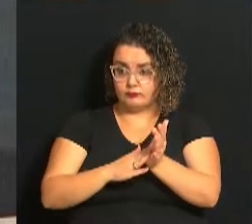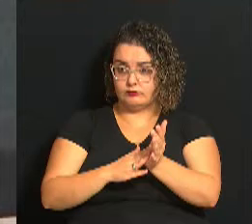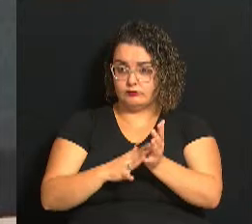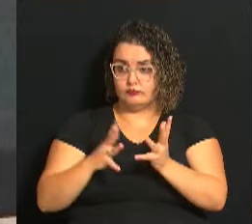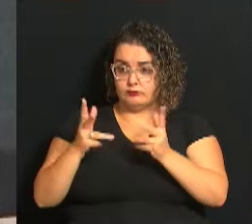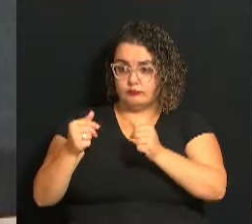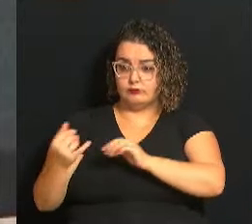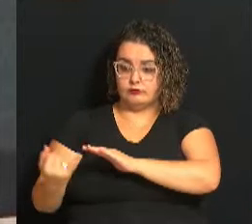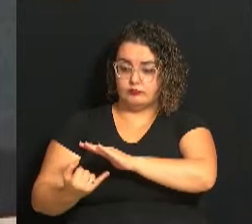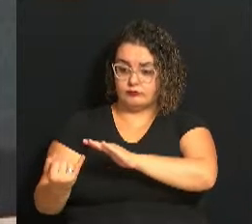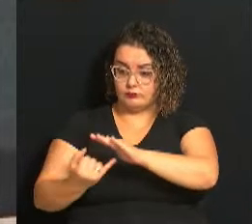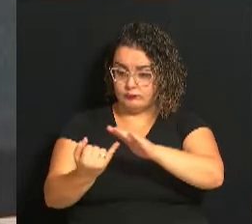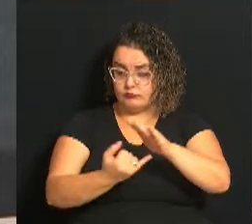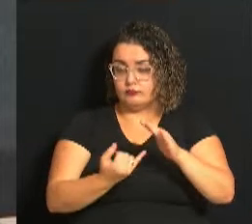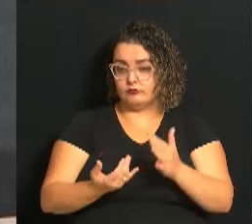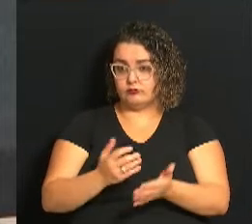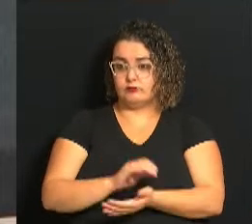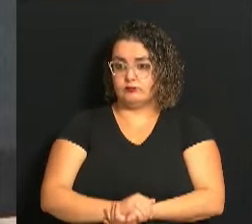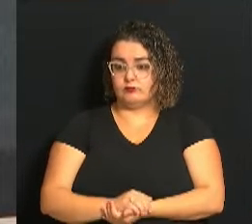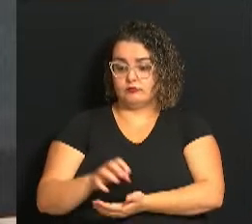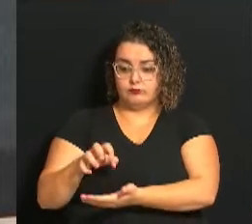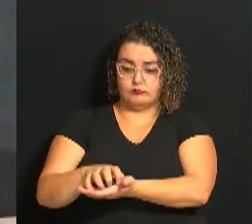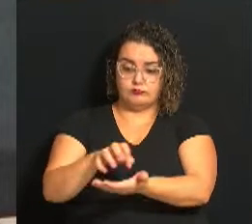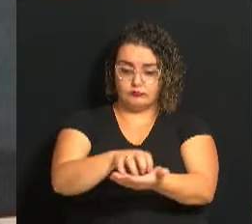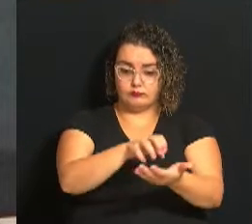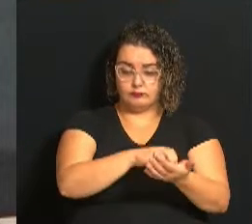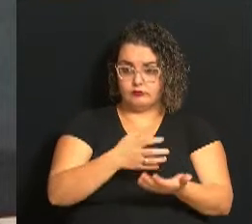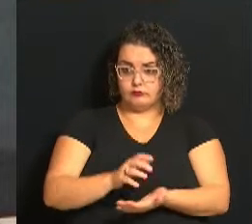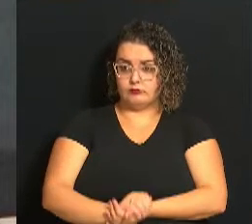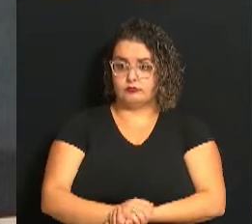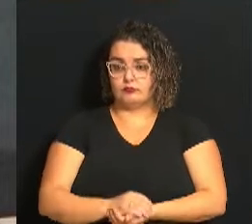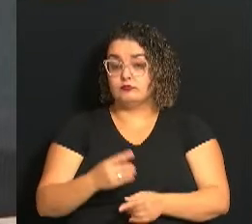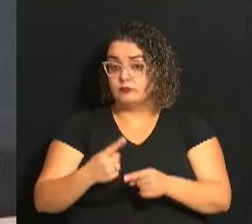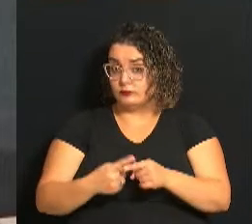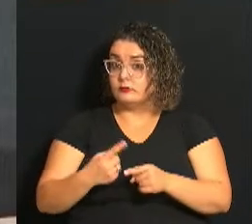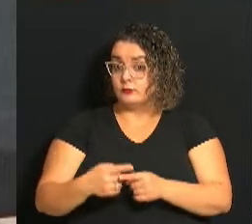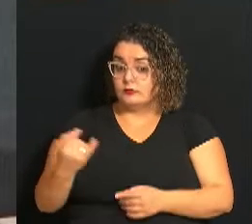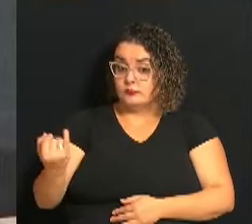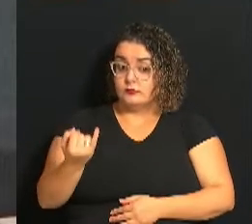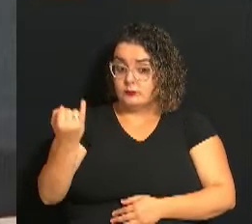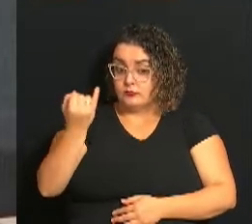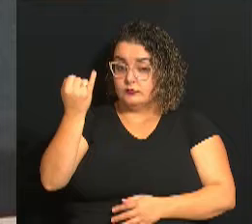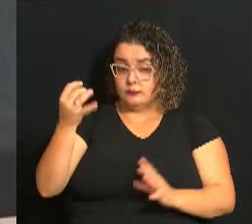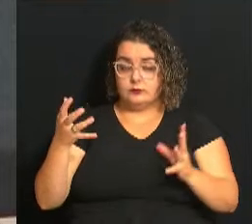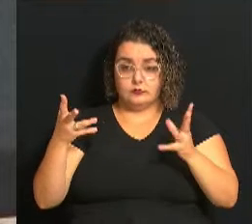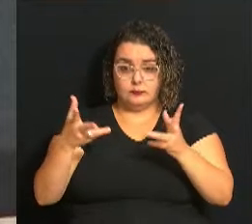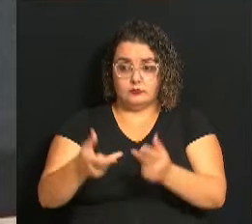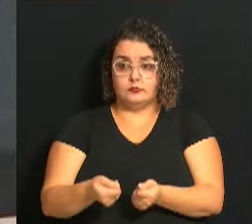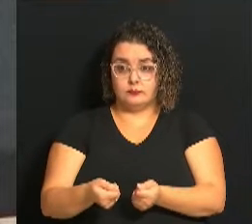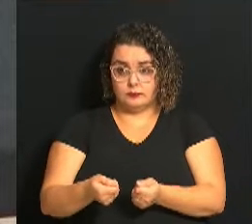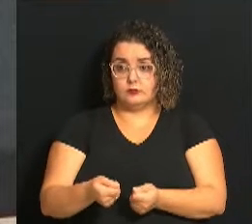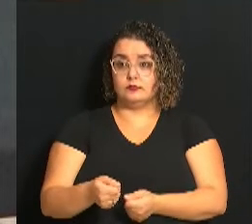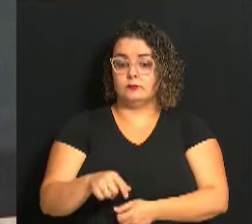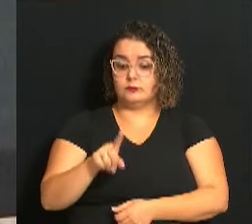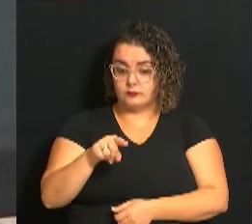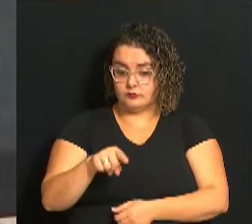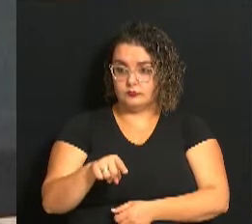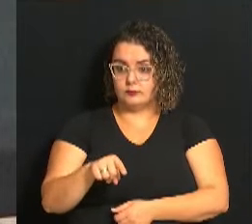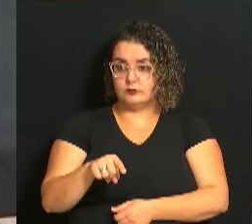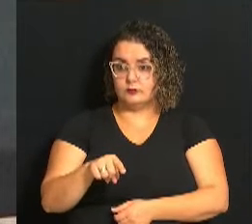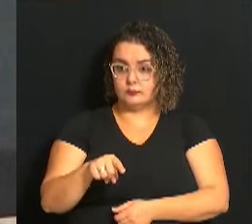tá? Porque realmente é importante para todos que isso seja